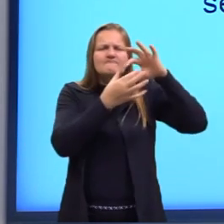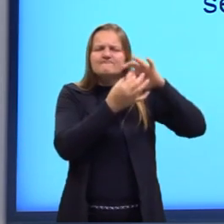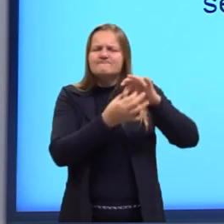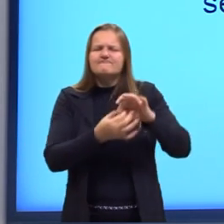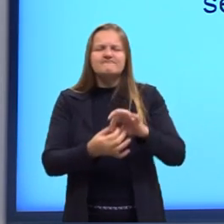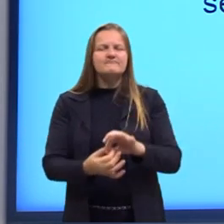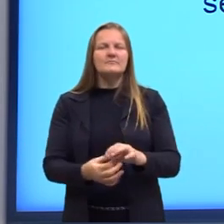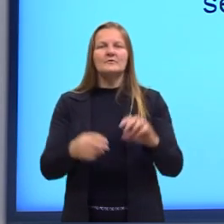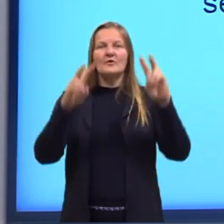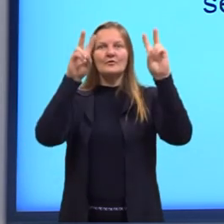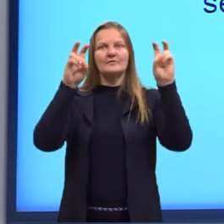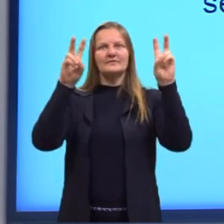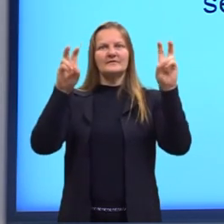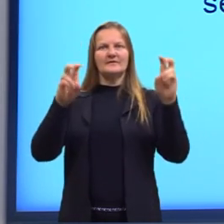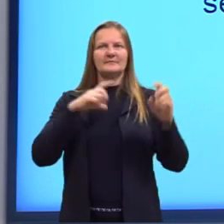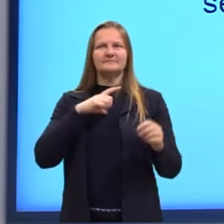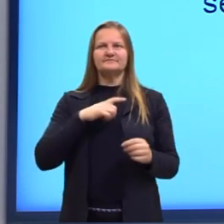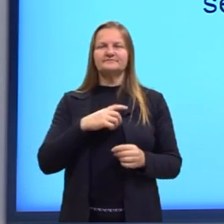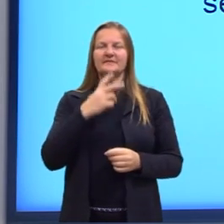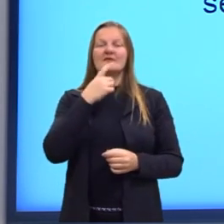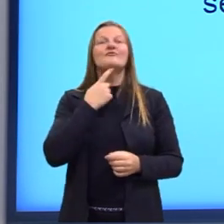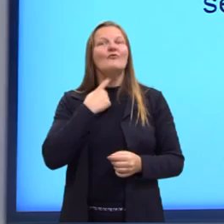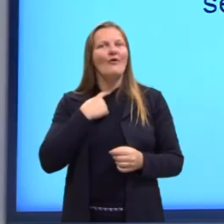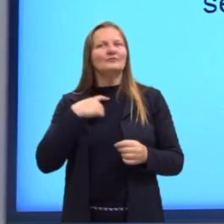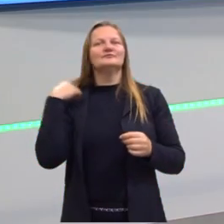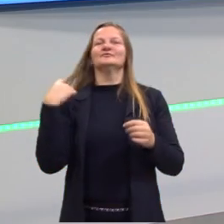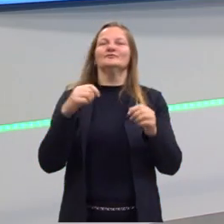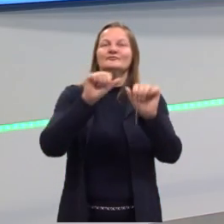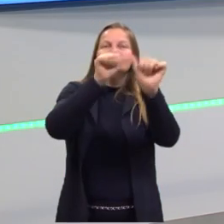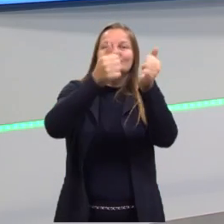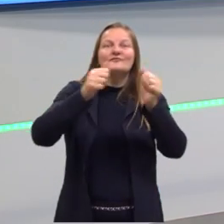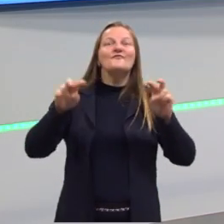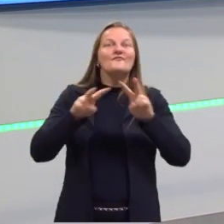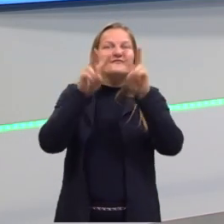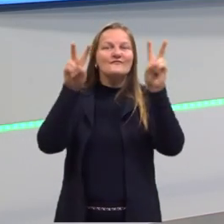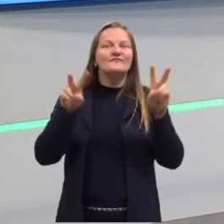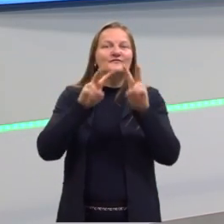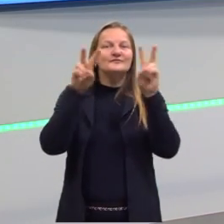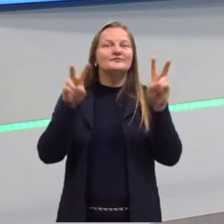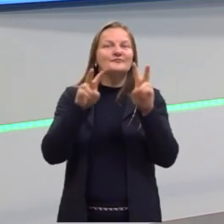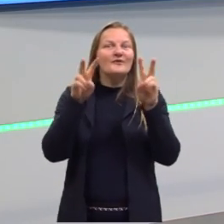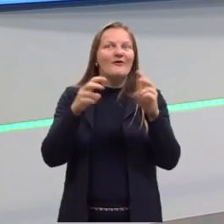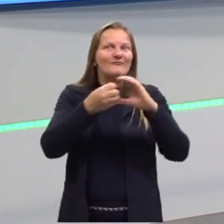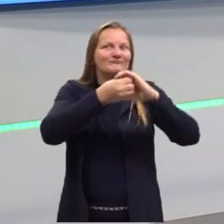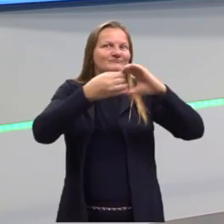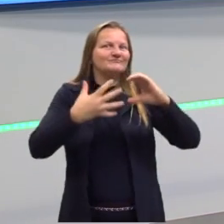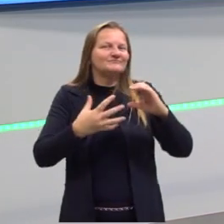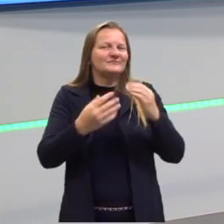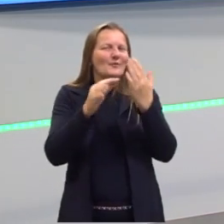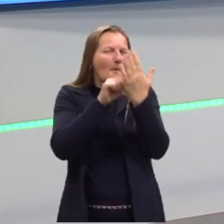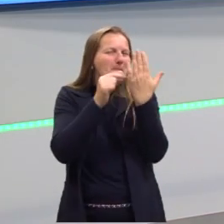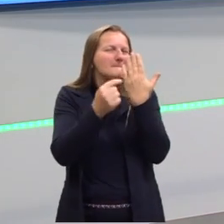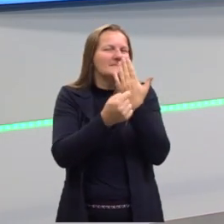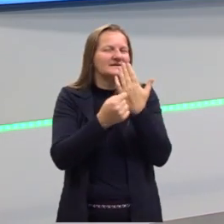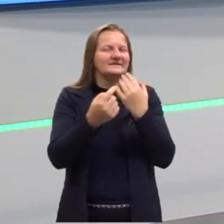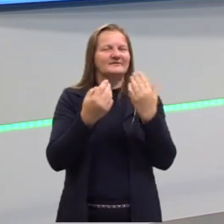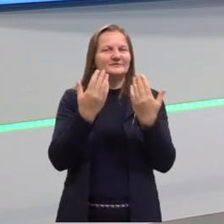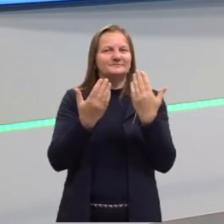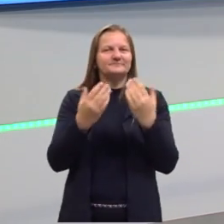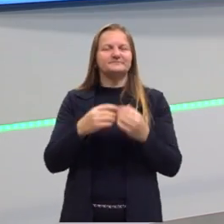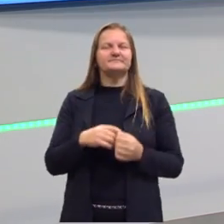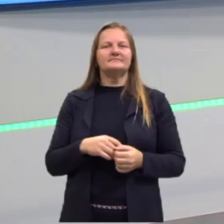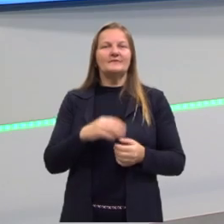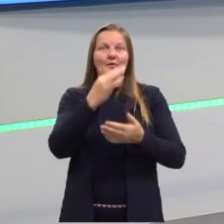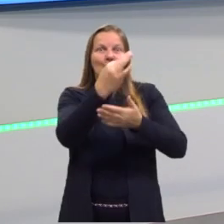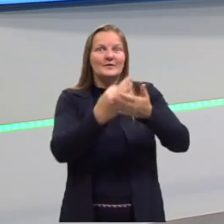temática que que eu fiz você sabe que eu gosto muito do aspecto visual né Você sabe bota bastante imagem um boto